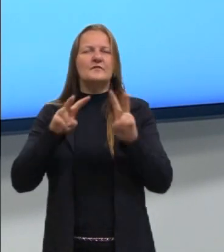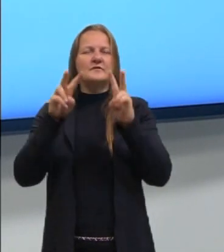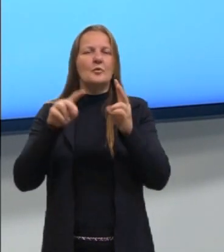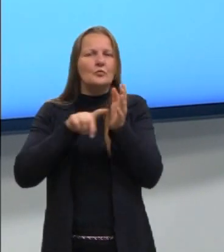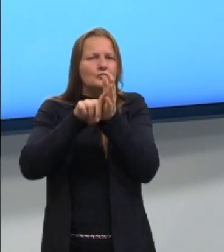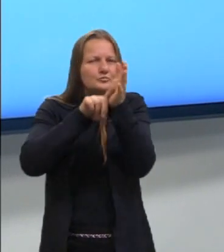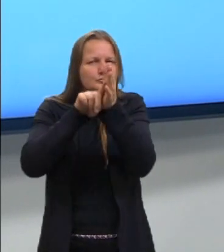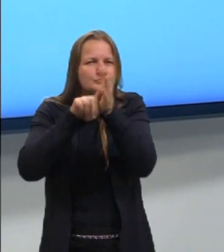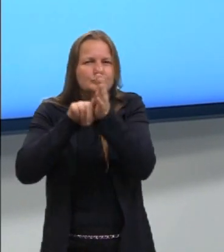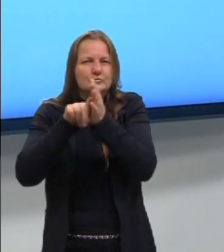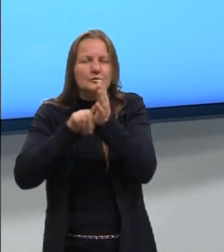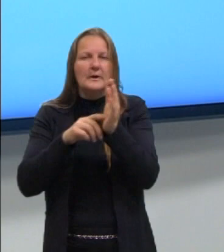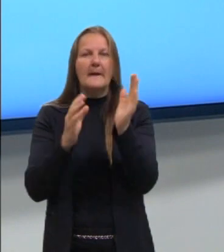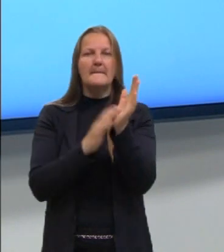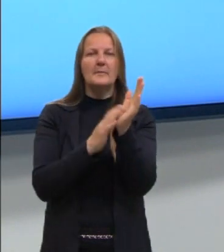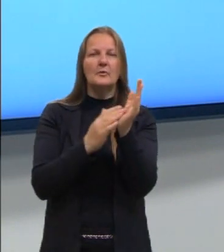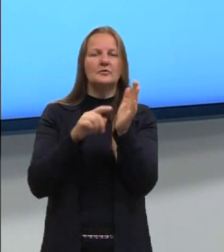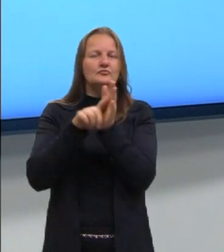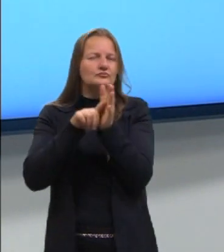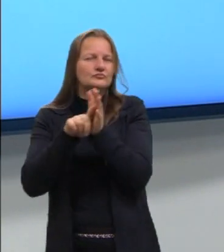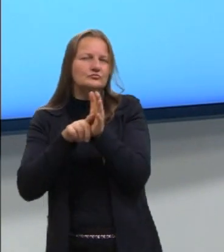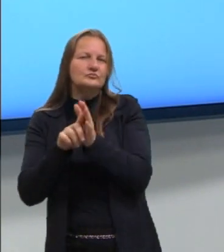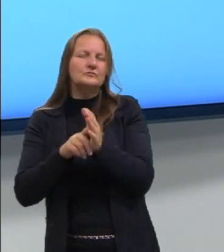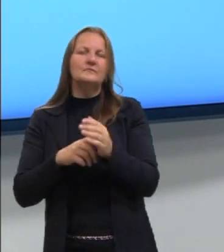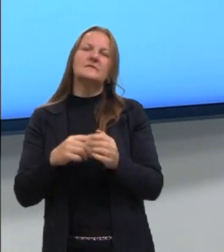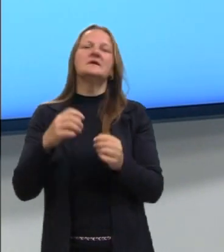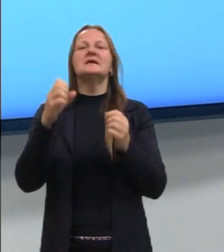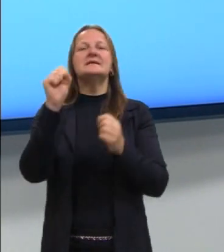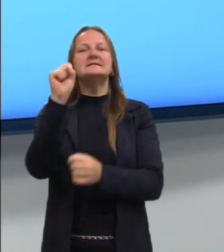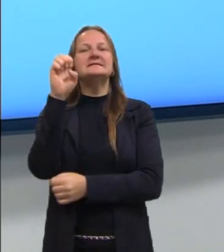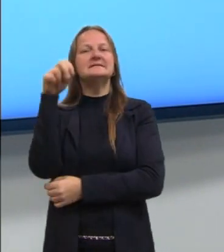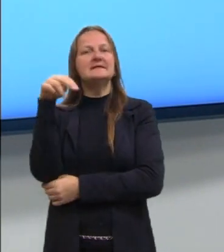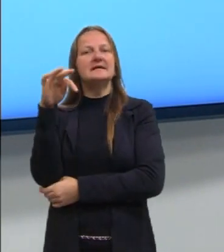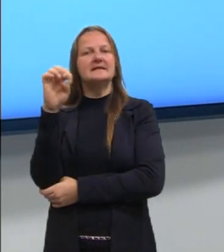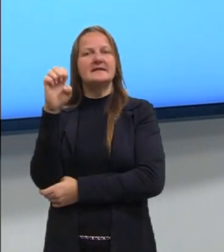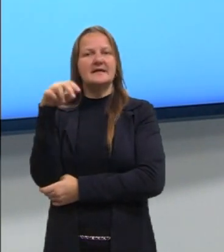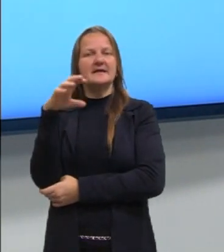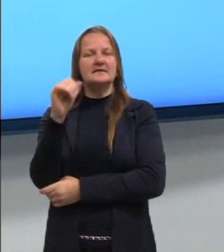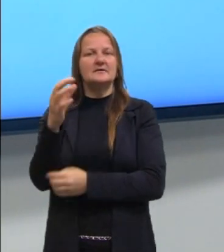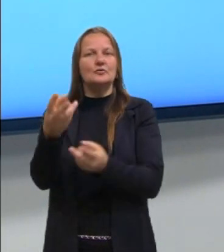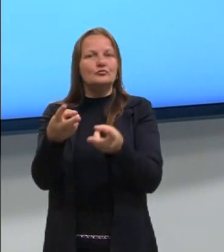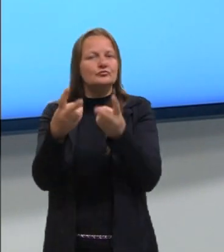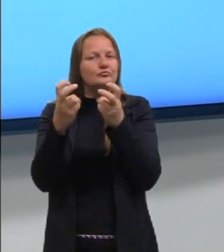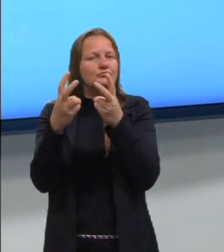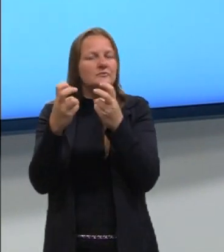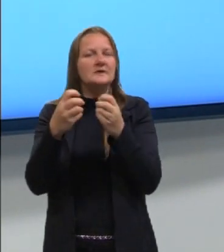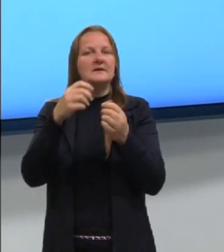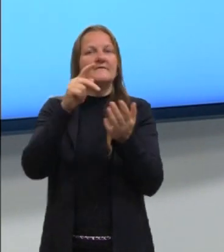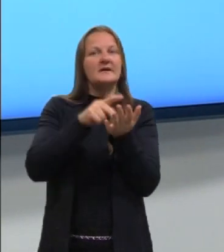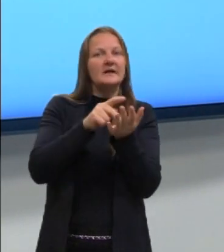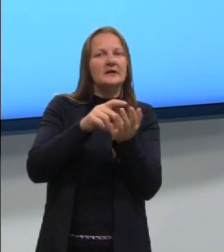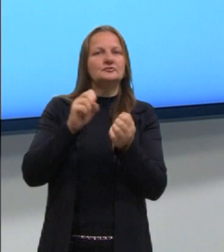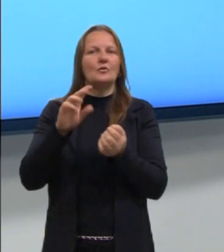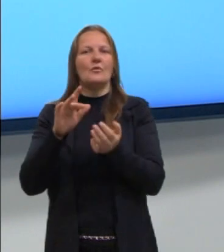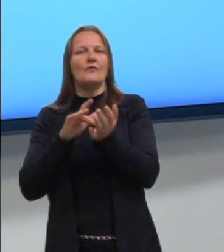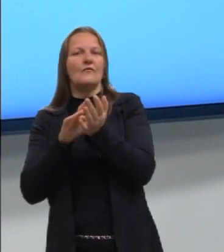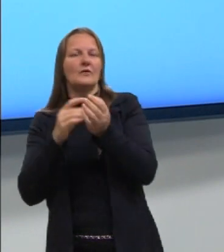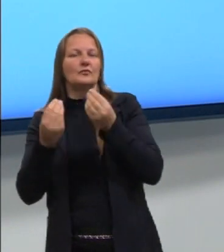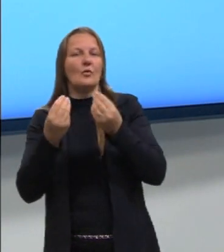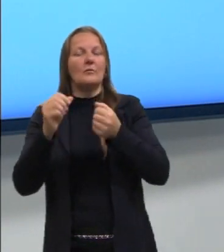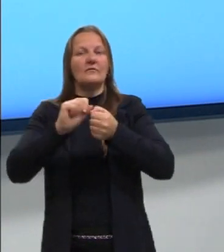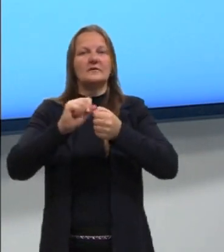analisar as nossas proposições, as nossas sentenças, identificar quando elas estão corretas e como